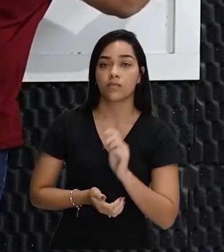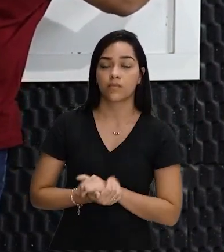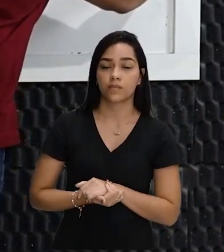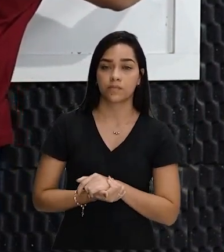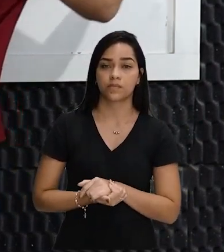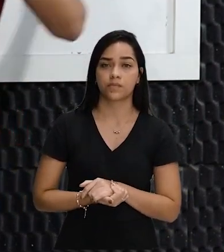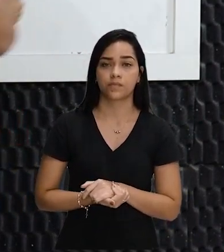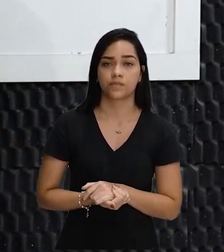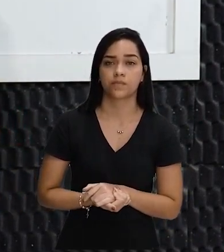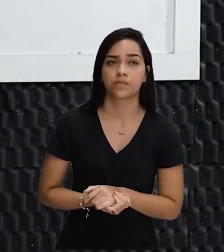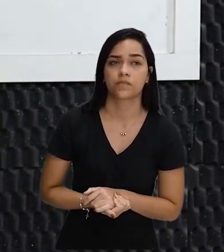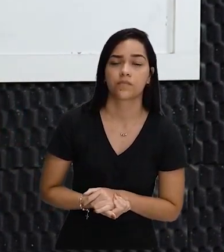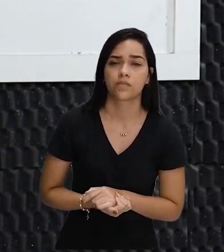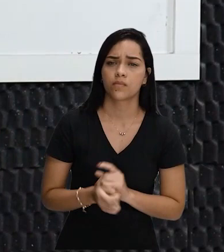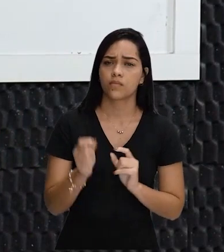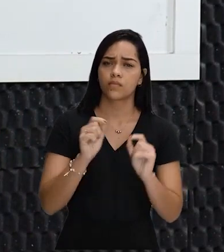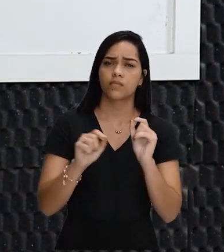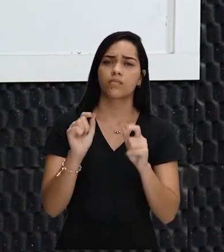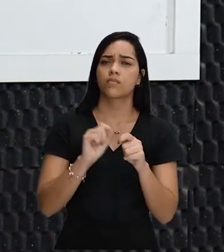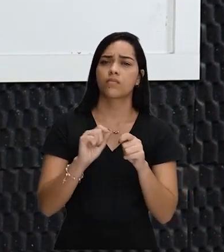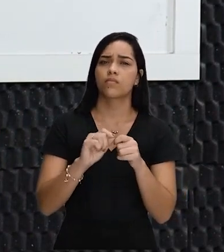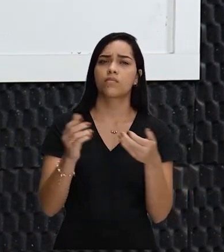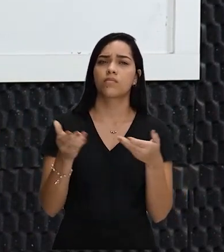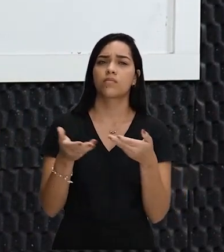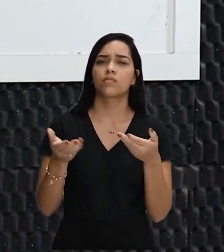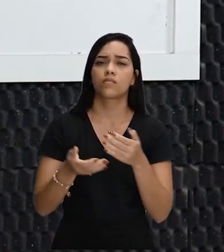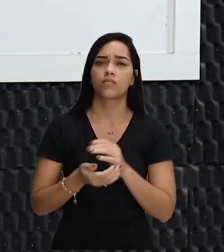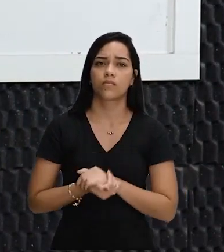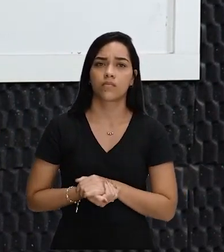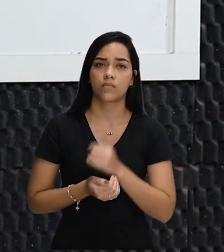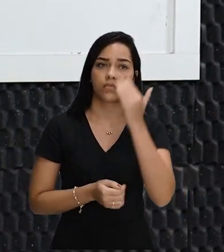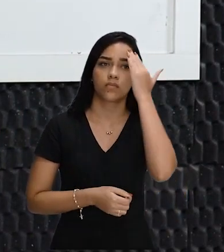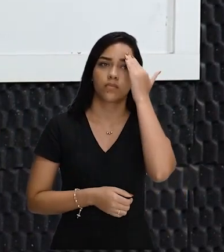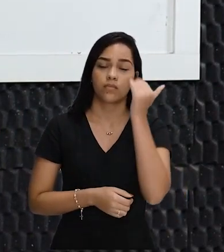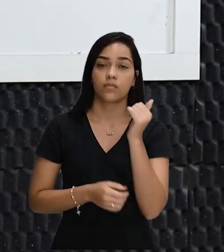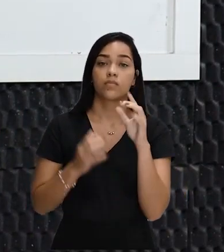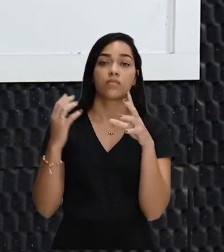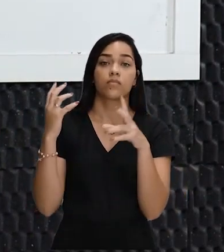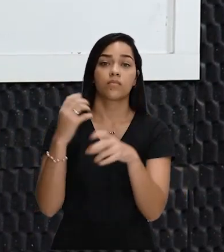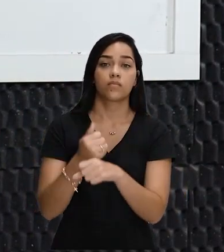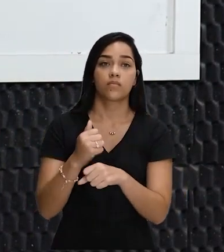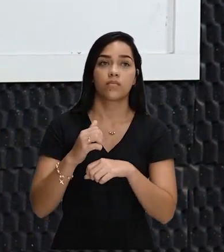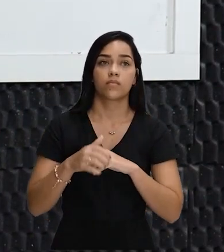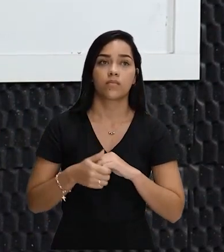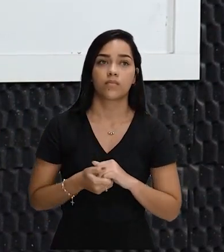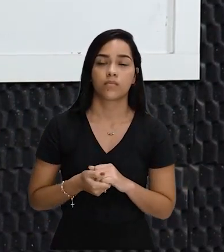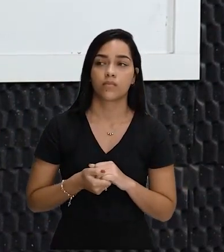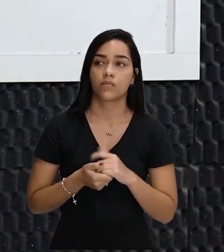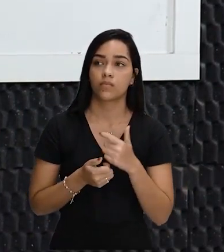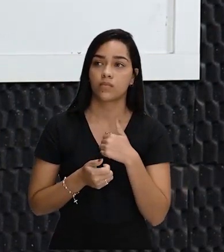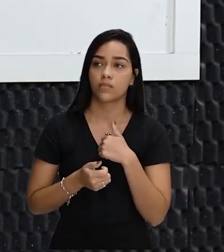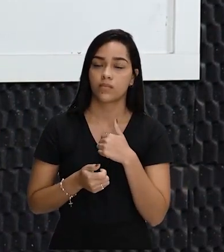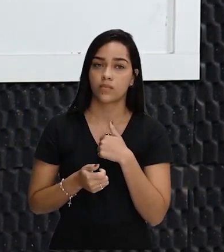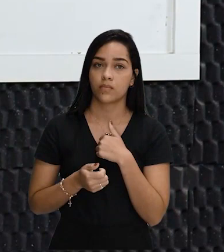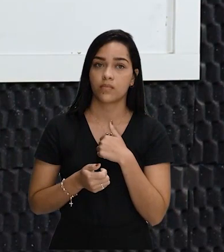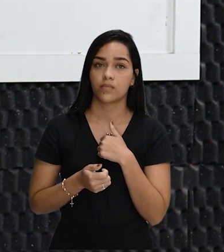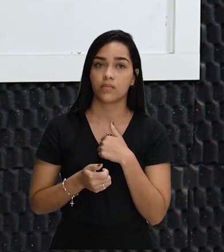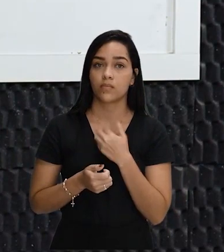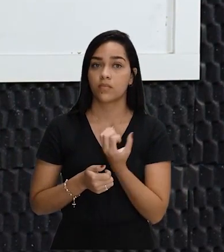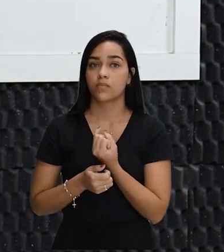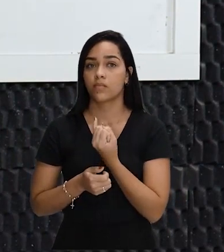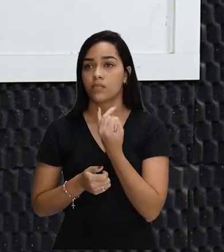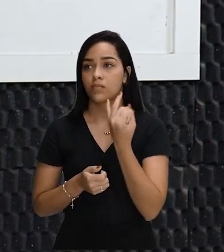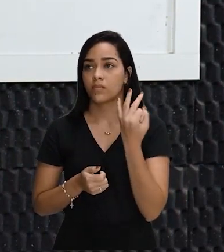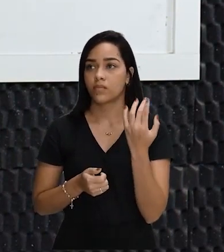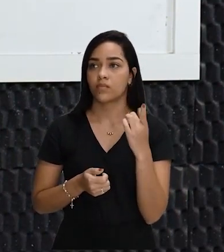hora galera então o que que a gente vai fazer agora para saber o total Tá eu vou calcular Quantas